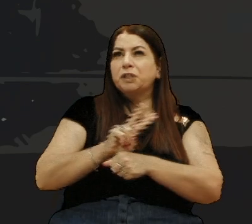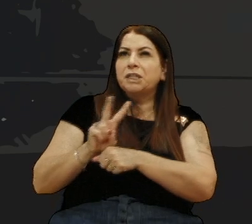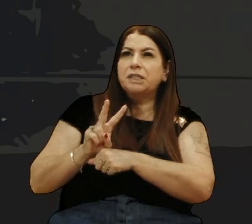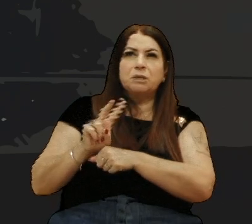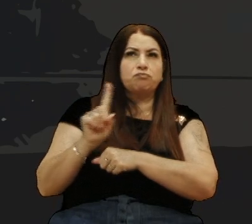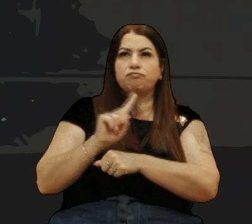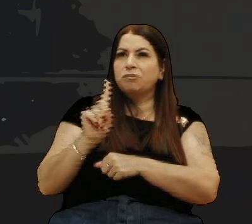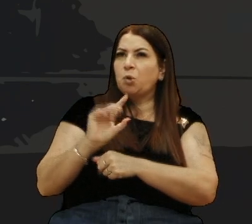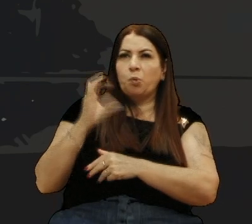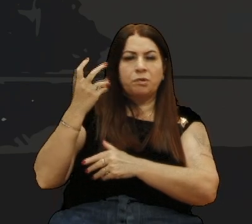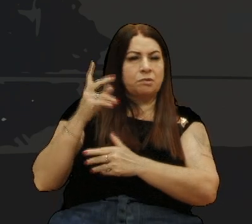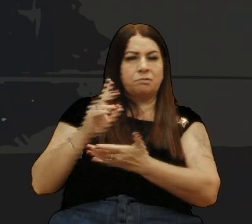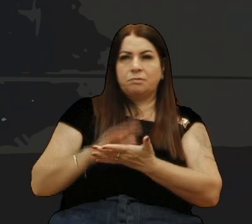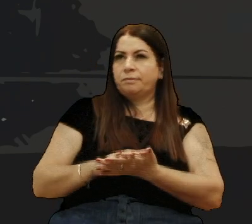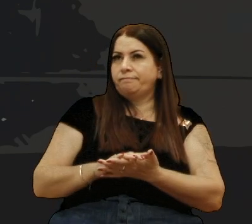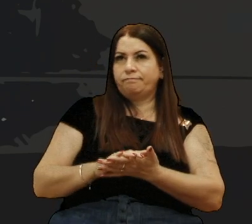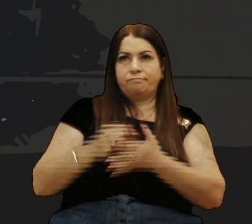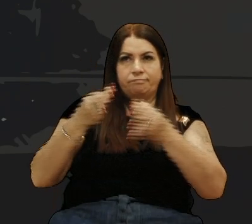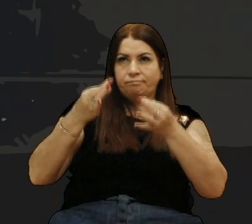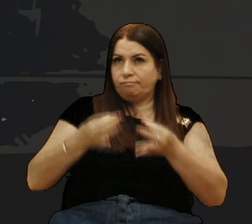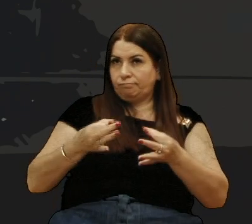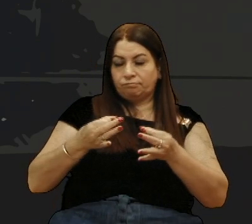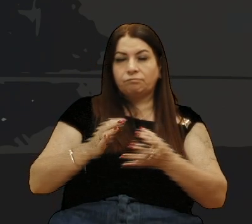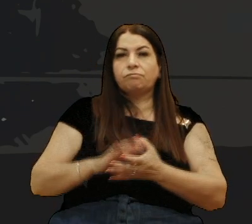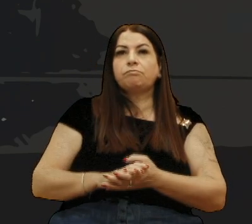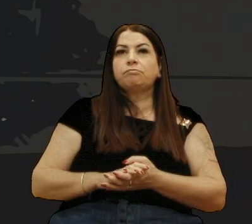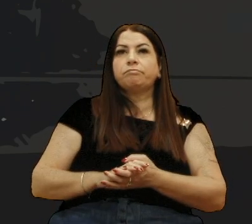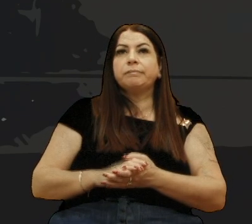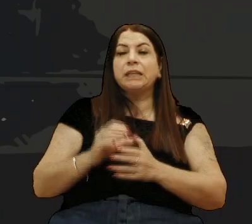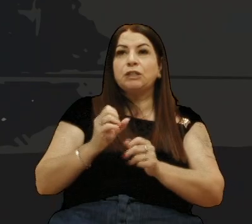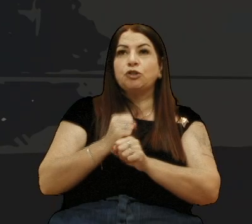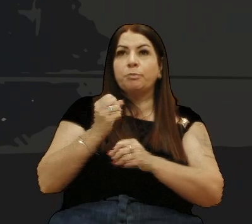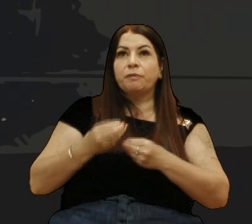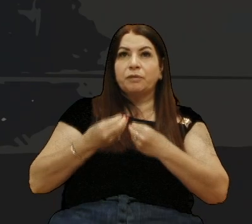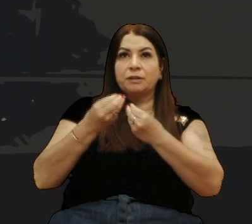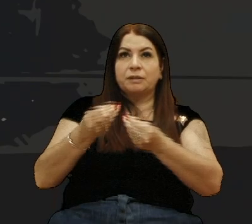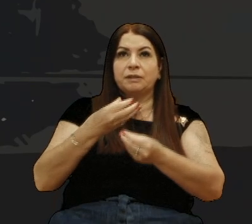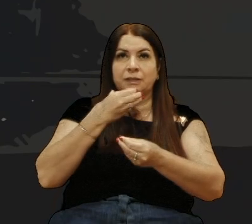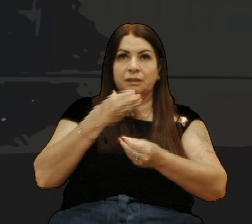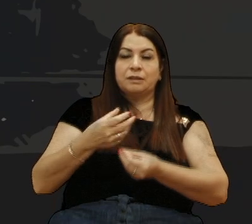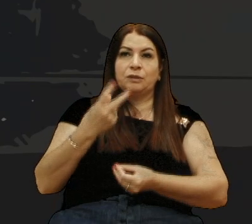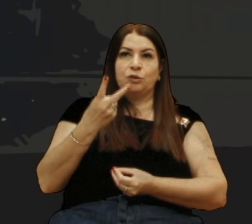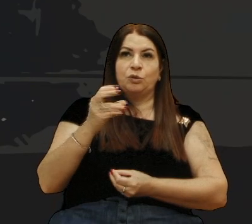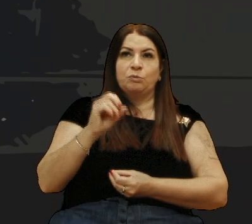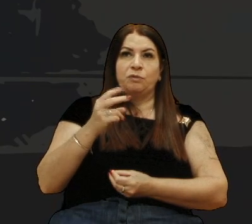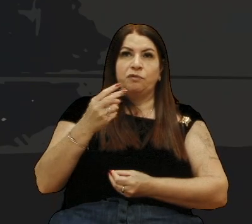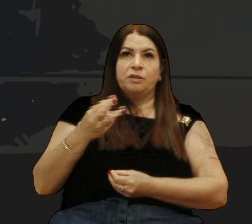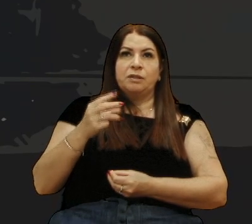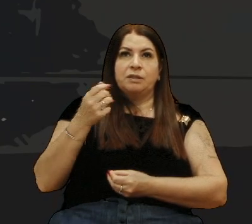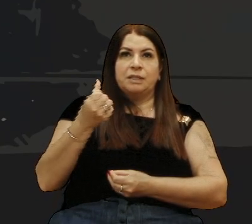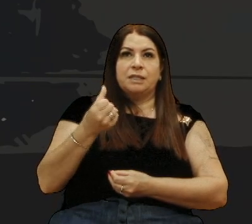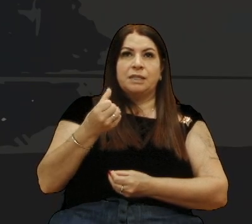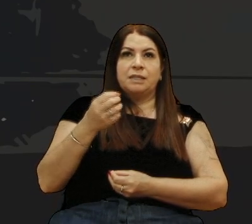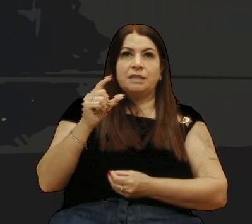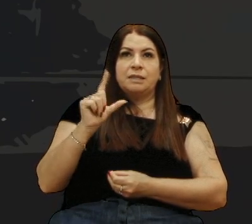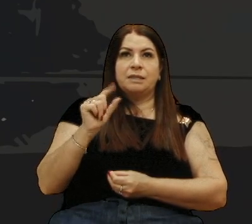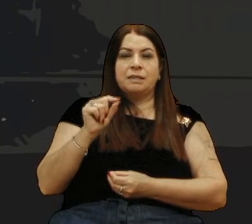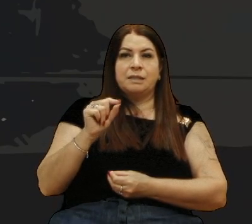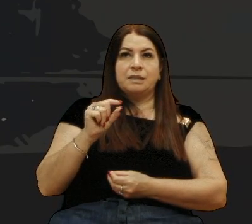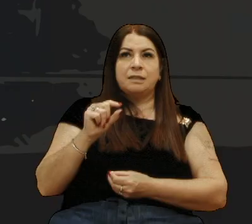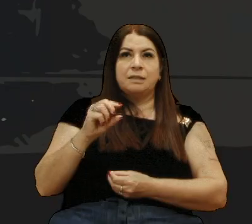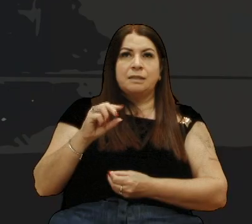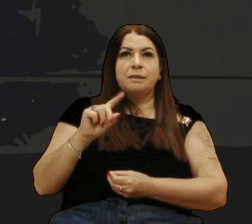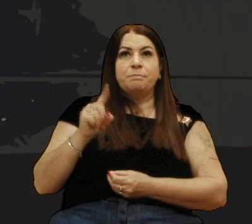não acontece de forma correta. Essa obra foi entregue, então, em dezembro de 2023, um valor de R$610